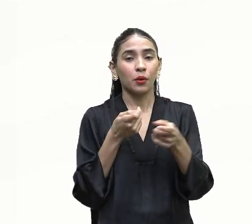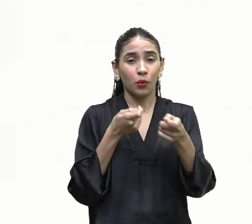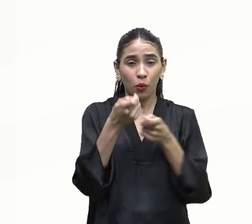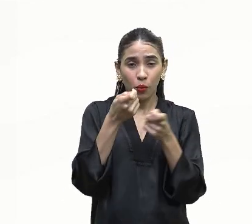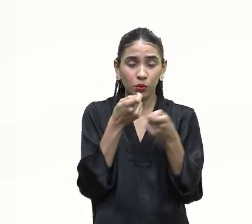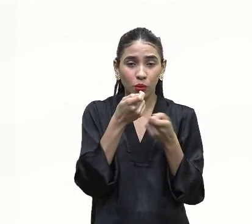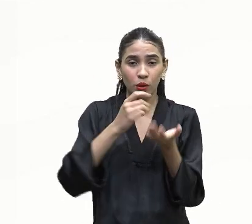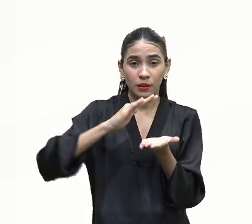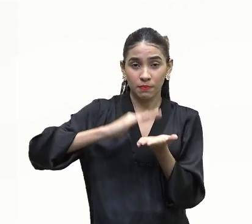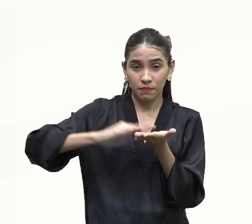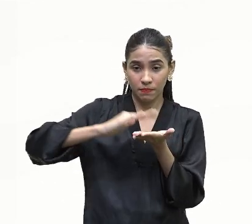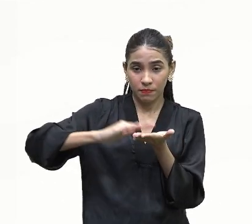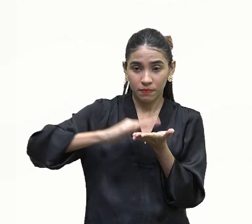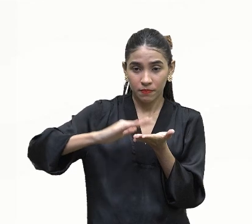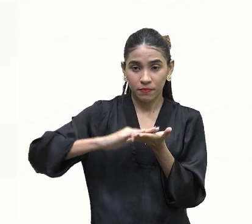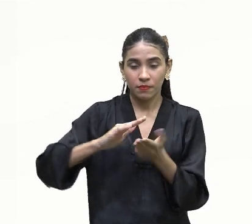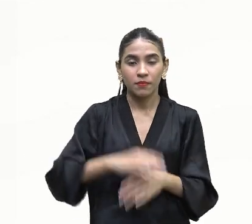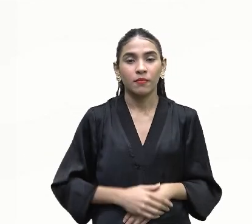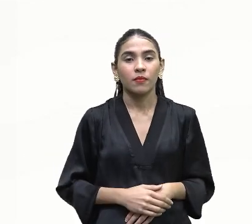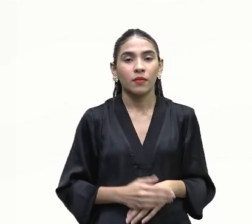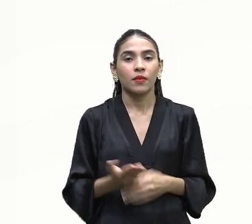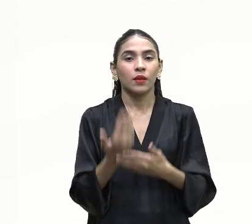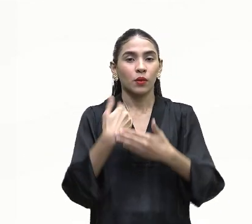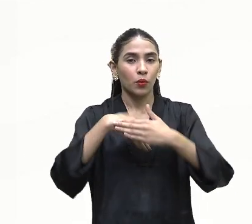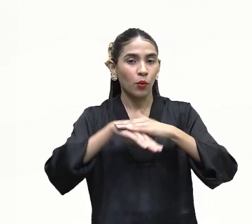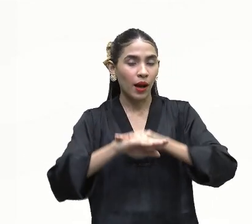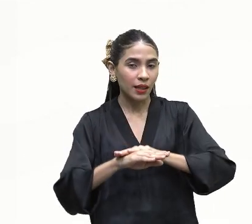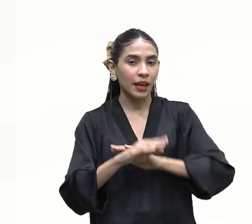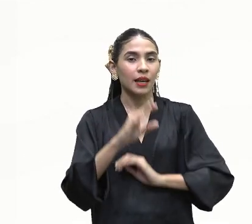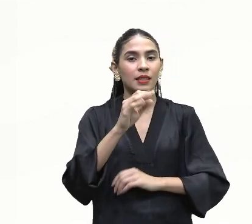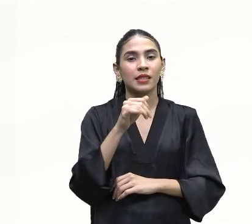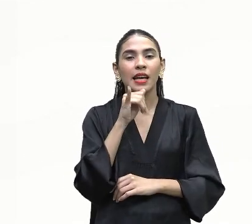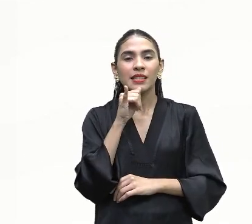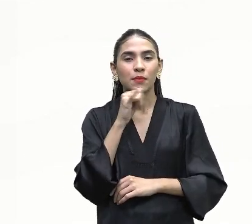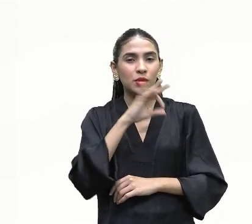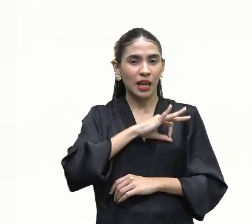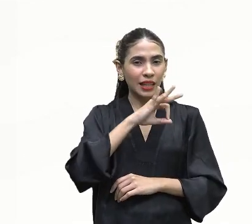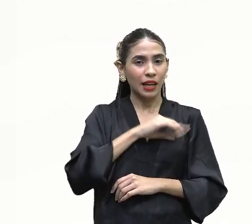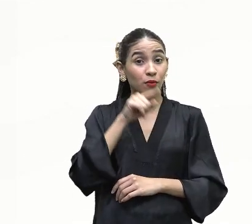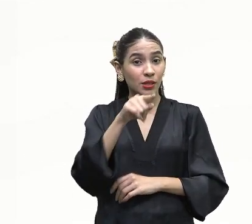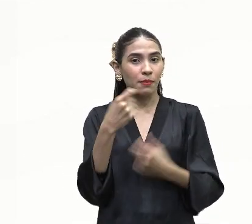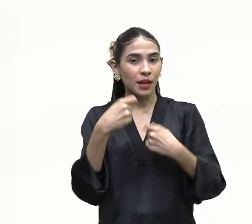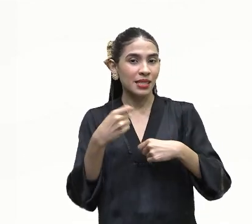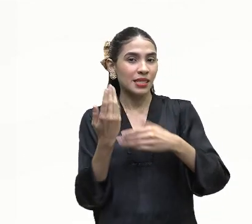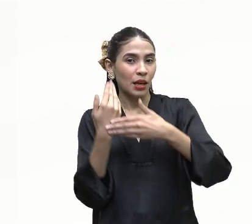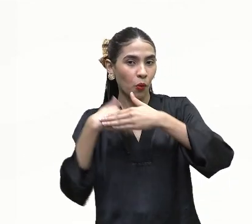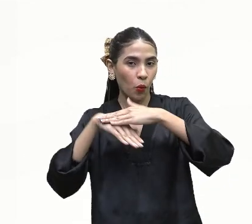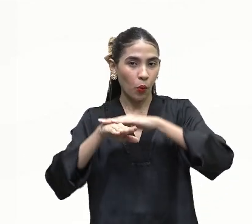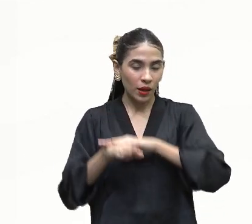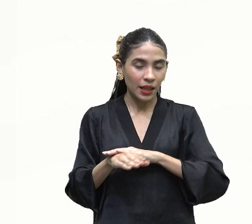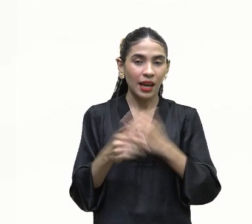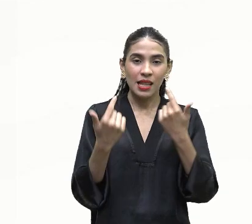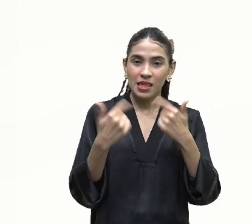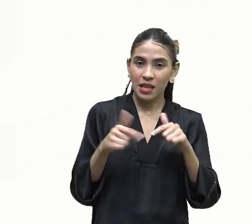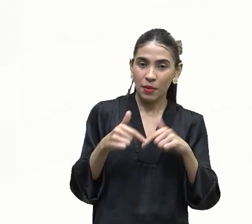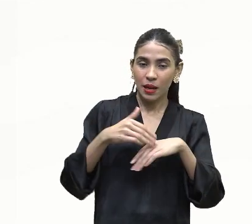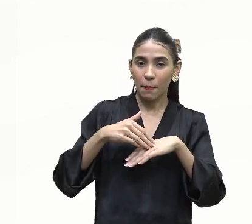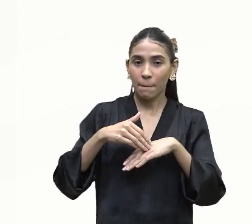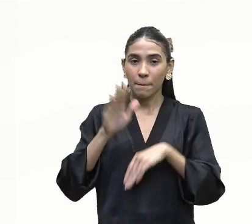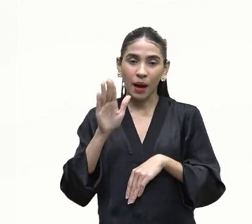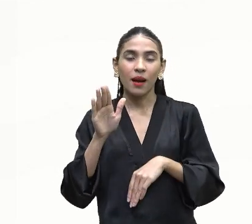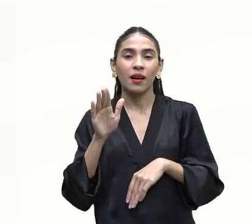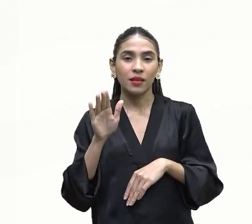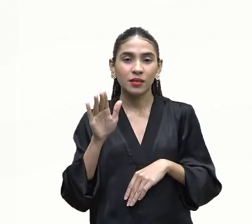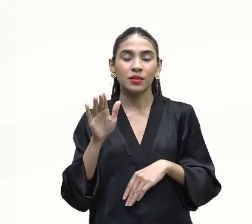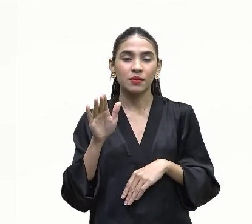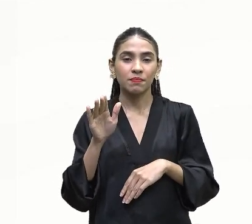despesa, guardar uma parte do salário todo mês, trabalhar mais, que é aí que vem a